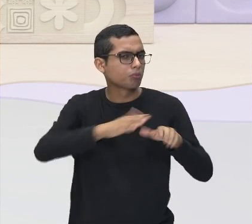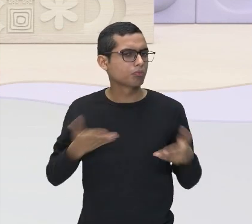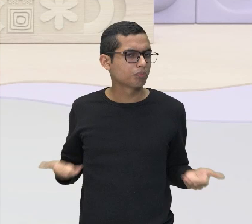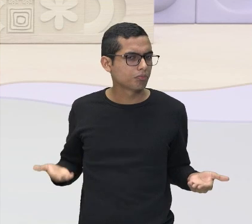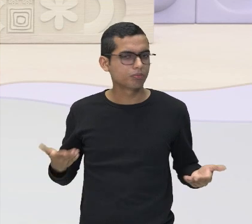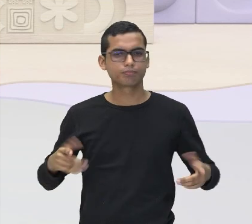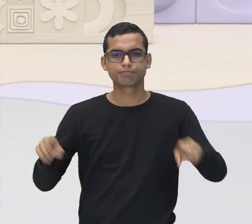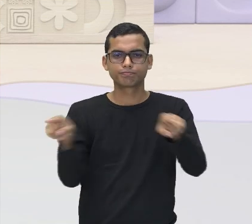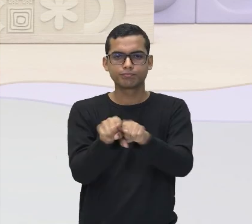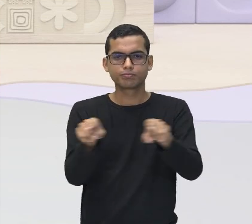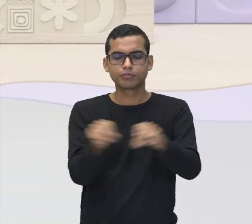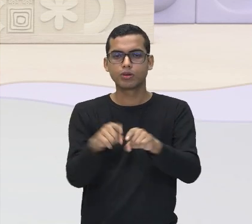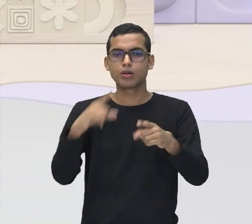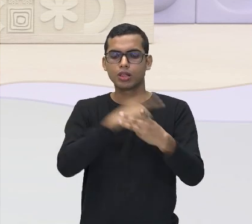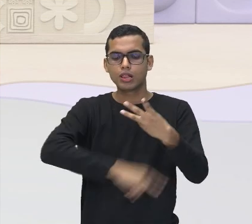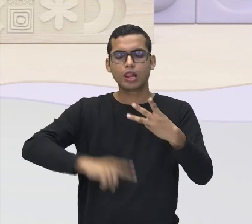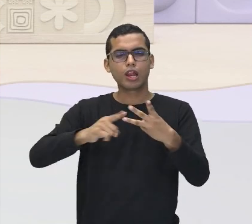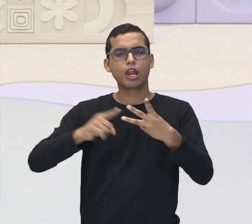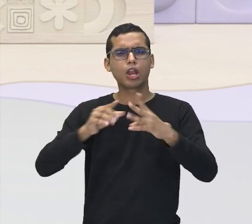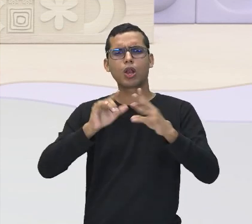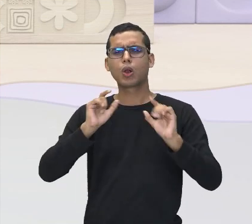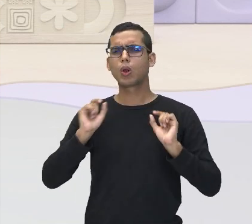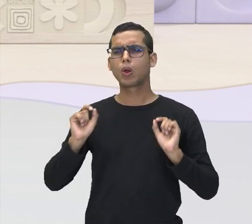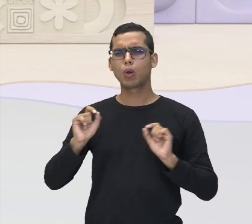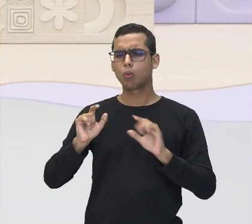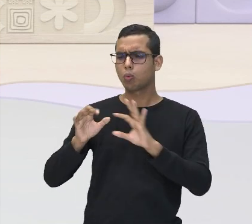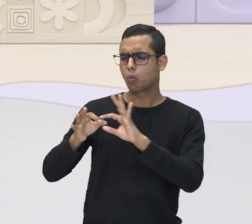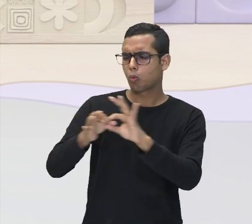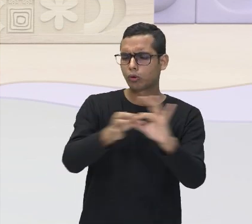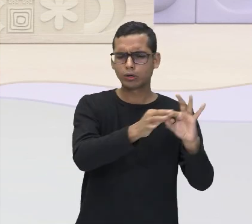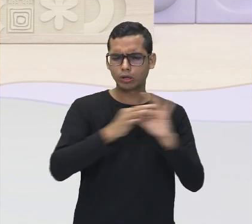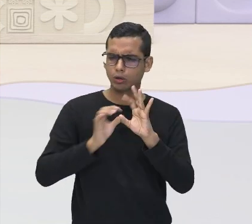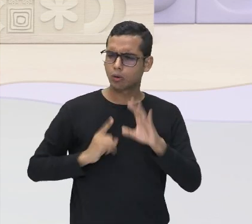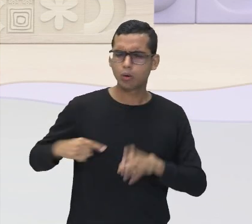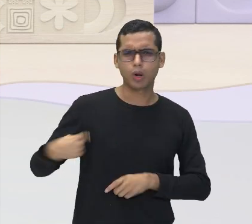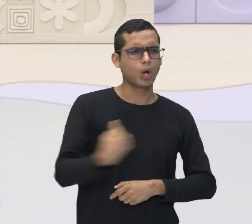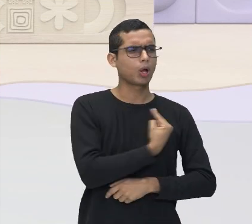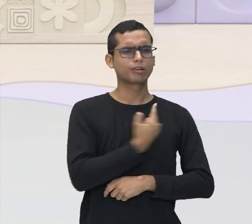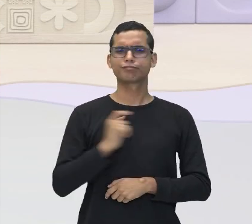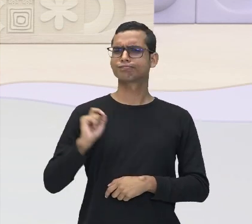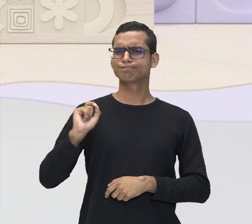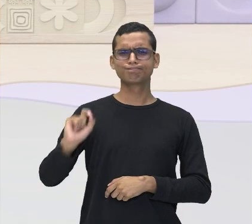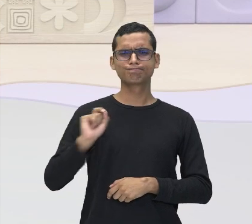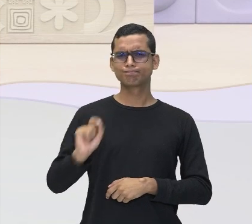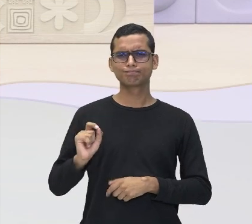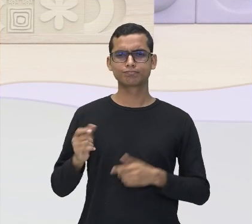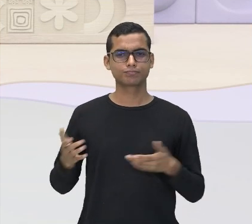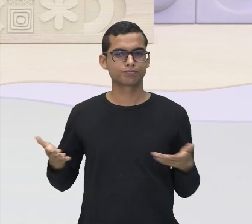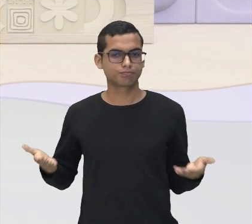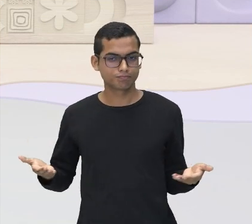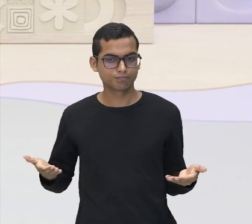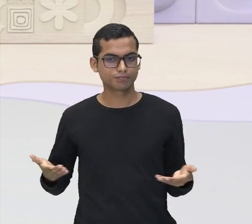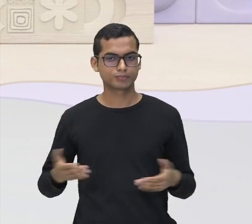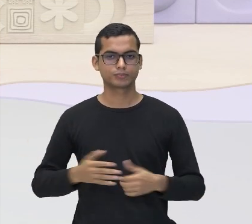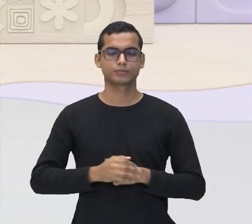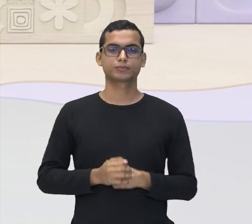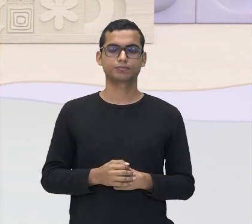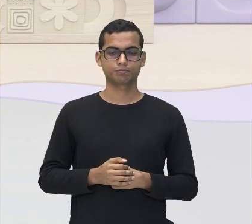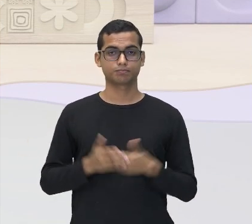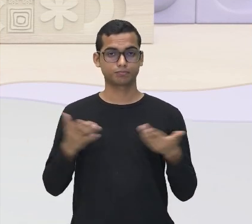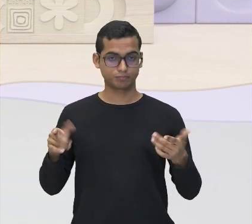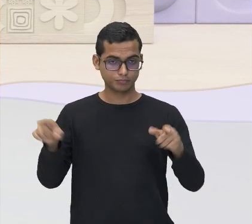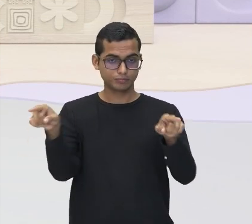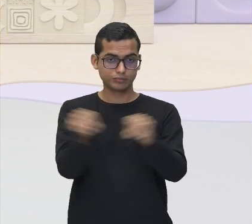Então, essas três perguntas que eu queria iniciar é entender que falar de religião, falar do